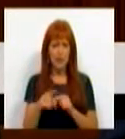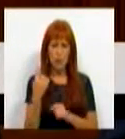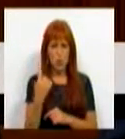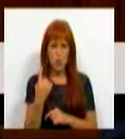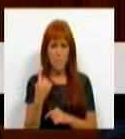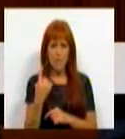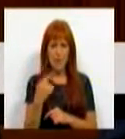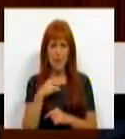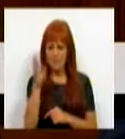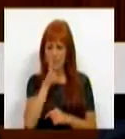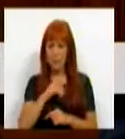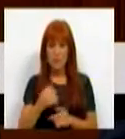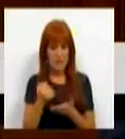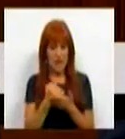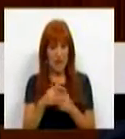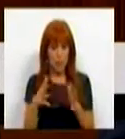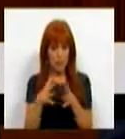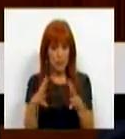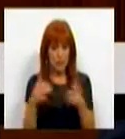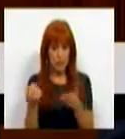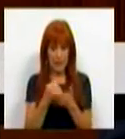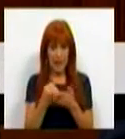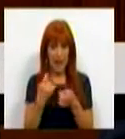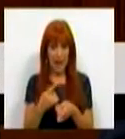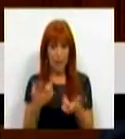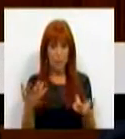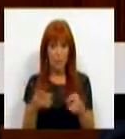de implementação no mercado e de crescimento no mercado,